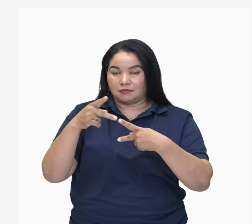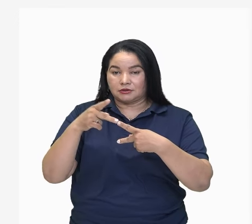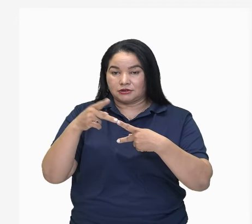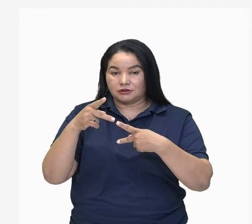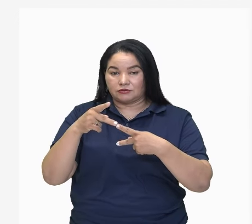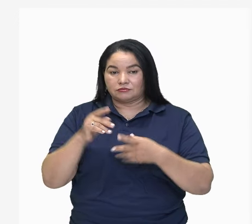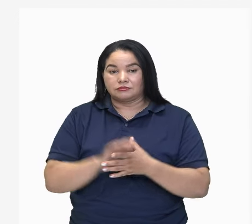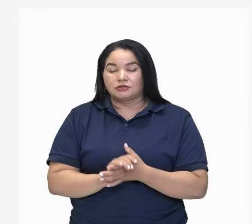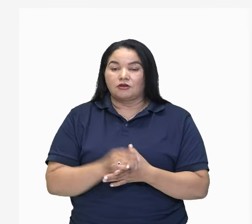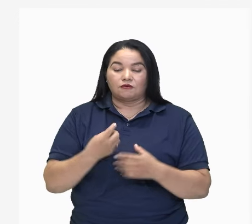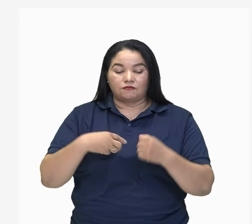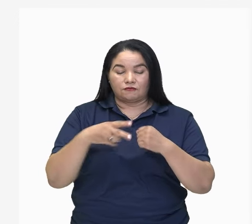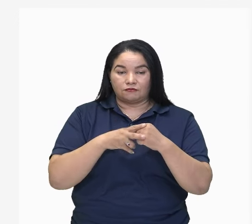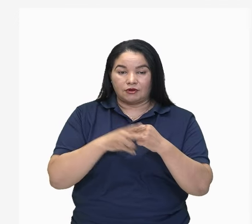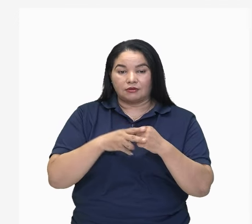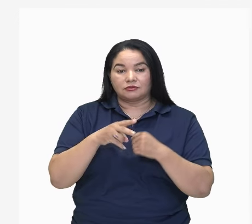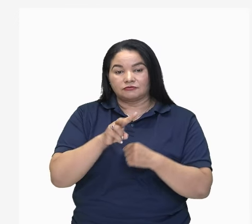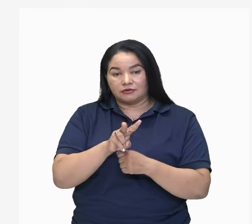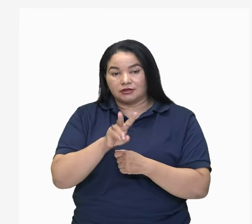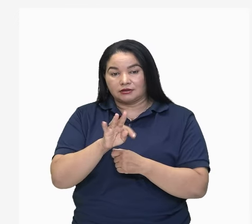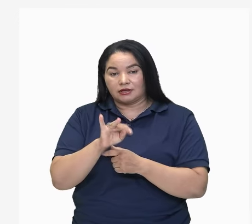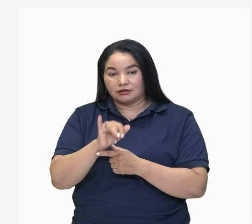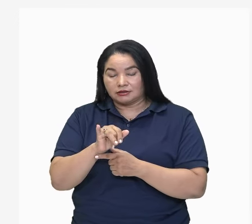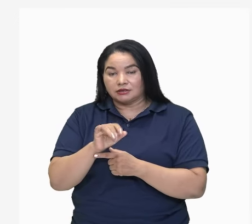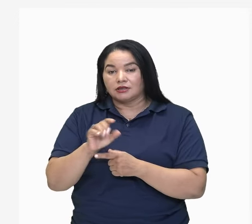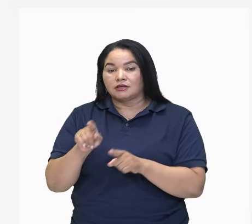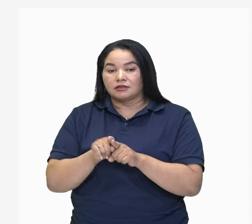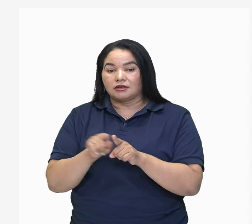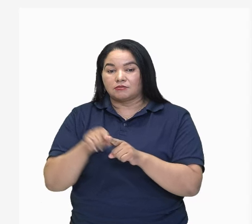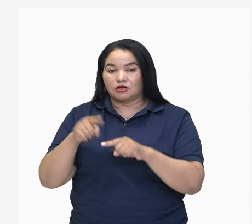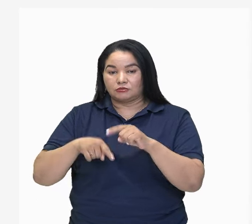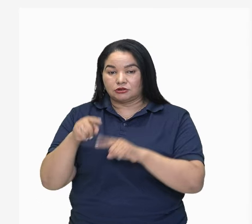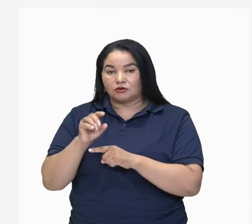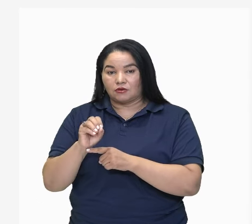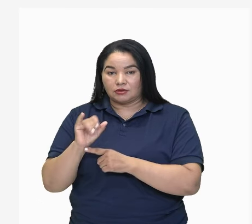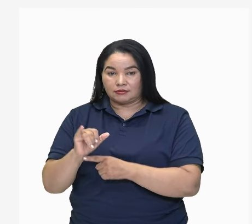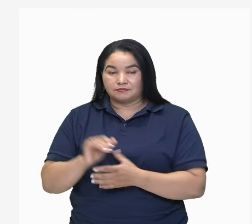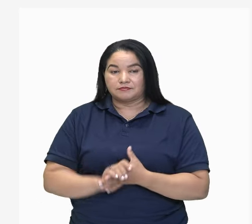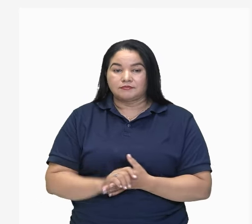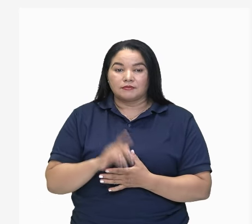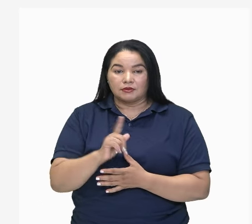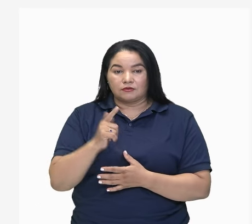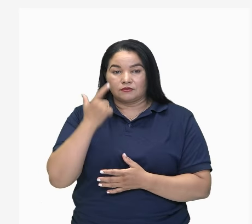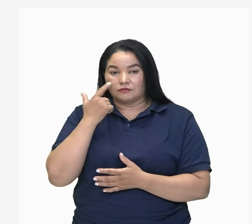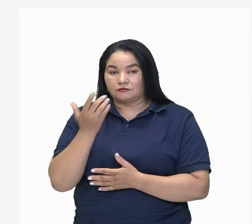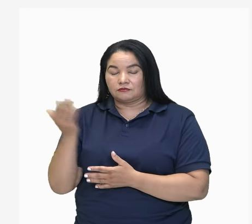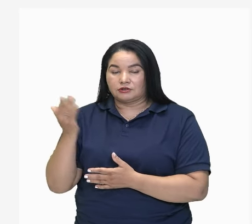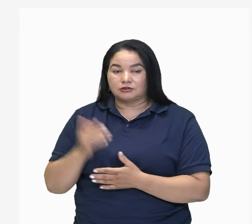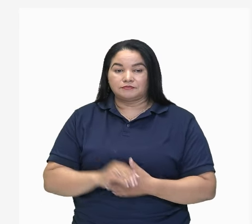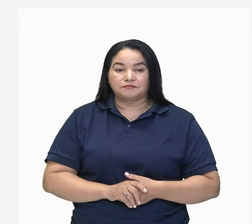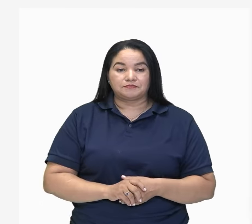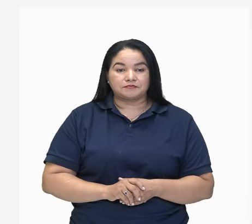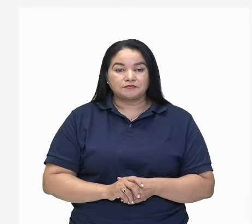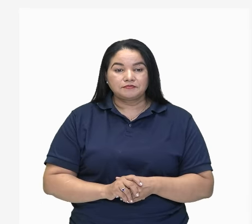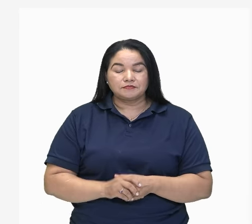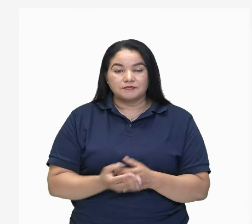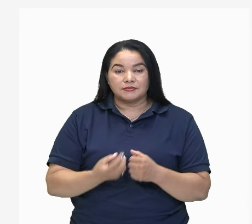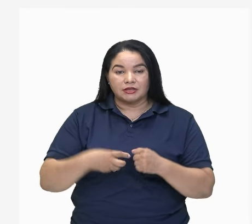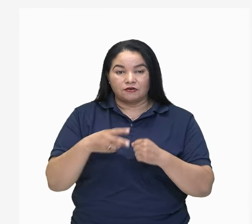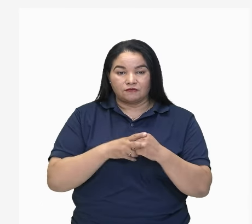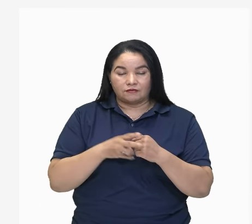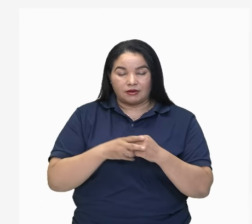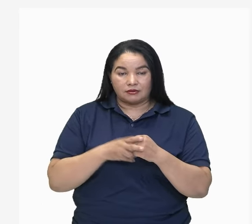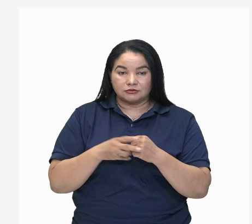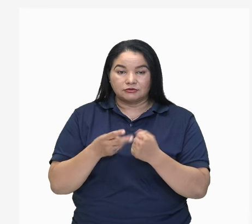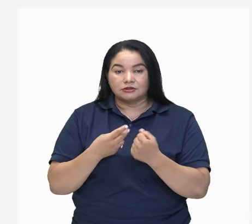indireto, objeto indireto. Vamos, então, à cartela para fazer a nossa formalização? Olhem só. Verbo transitivo indireto,